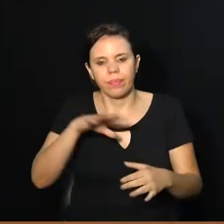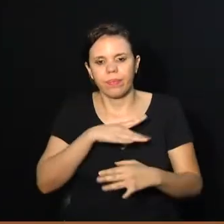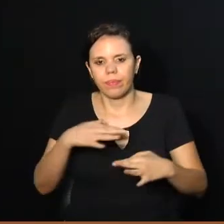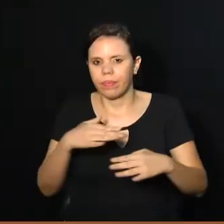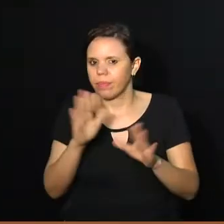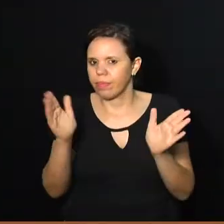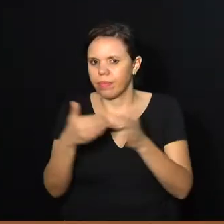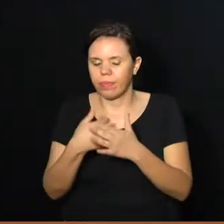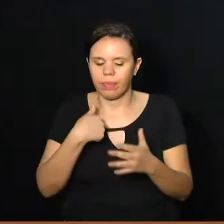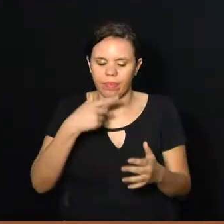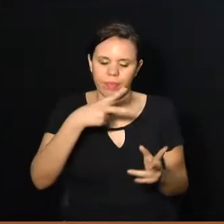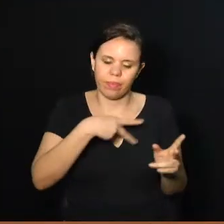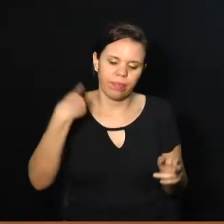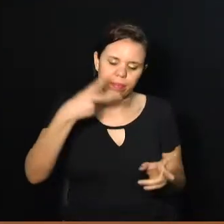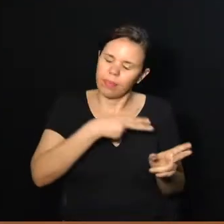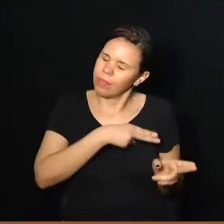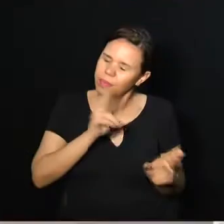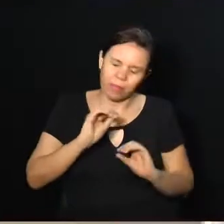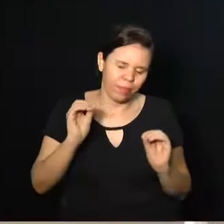vereador não dorme.